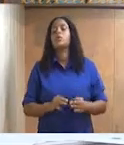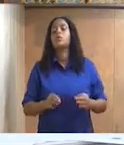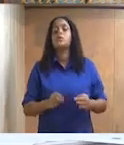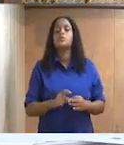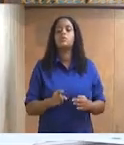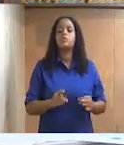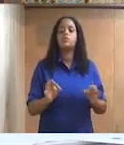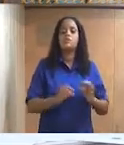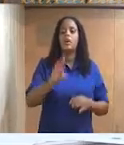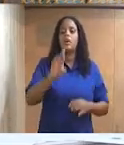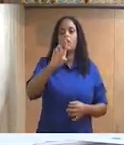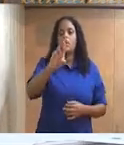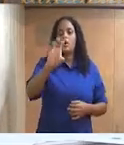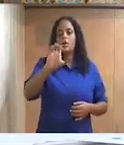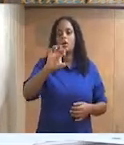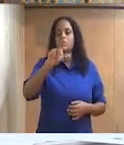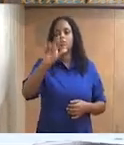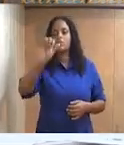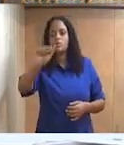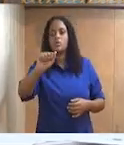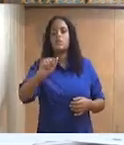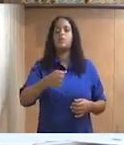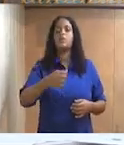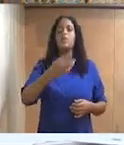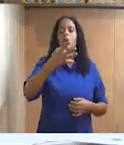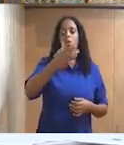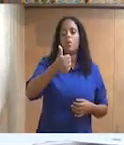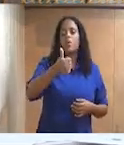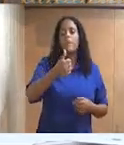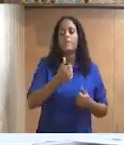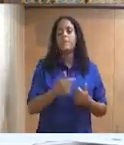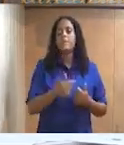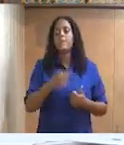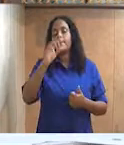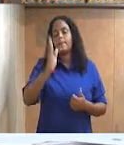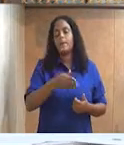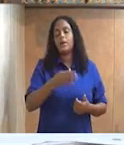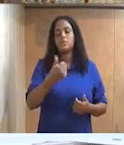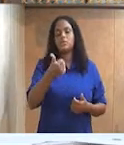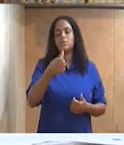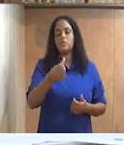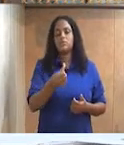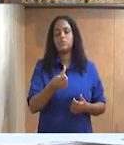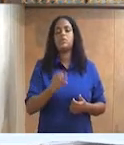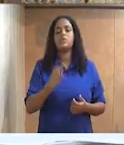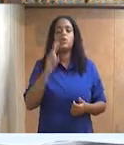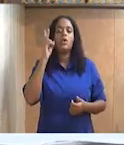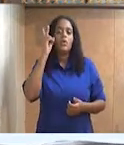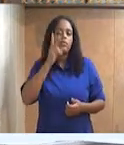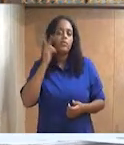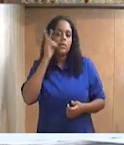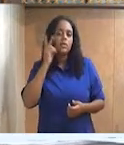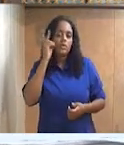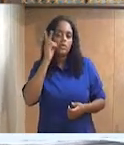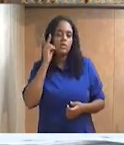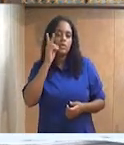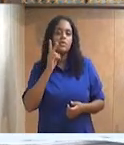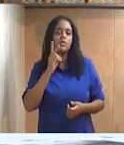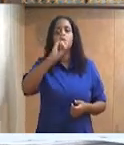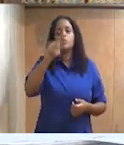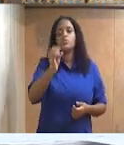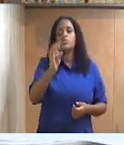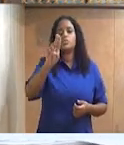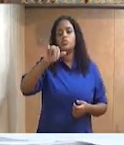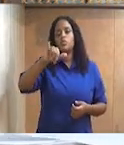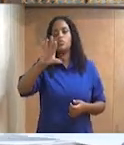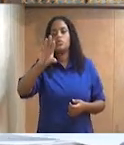resolução. Projeto de decreto legislativo 407/16, do excelentíssimo senhor vereador Divaiol de Oliveira Júnior, concedendo ao ilustríssimo